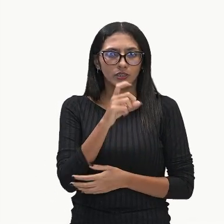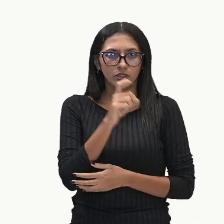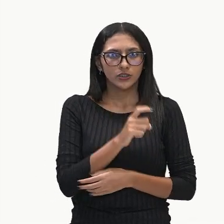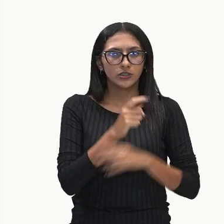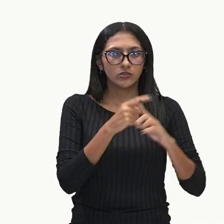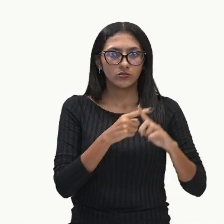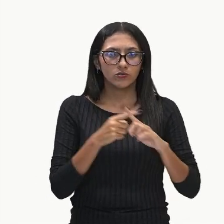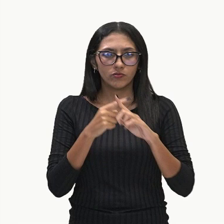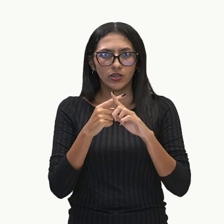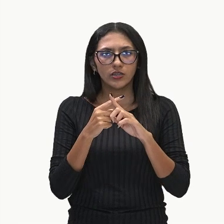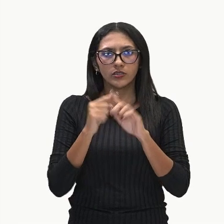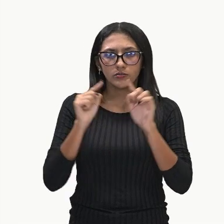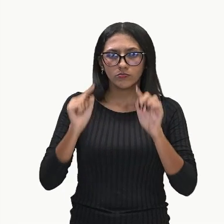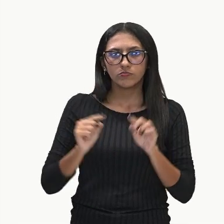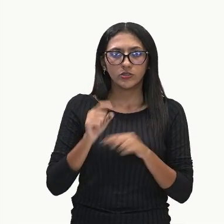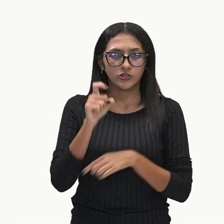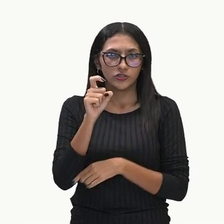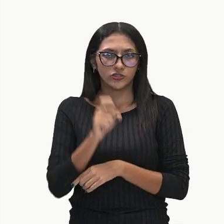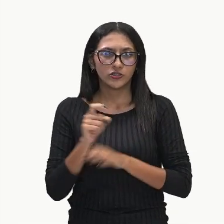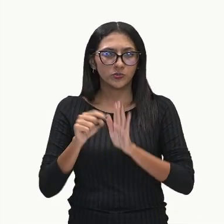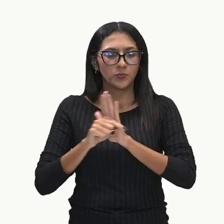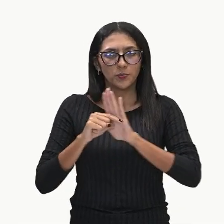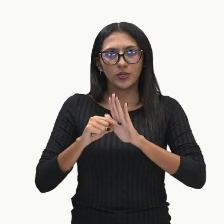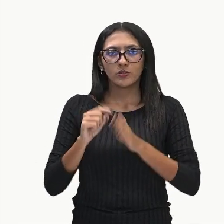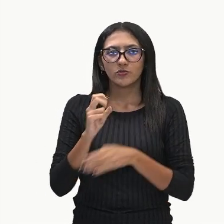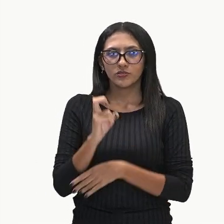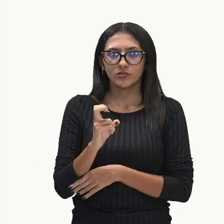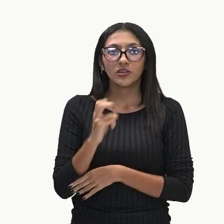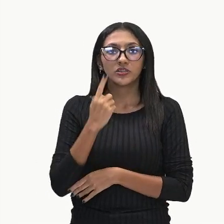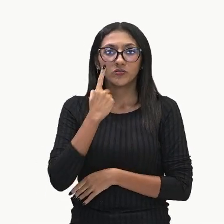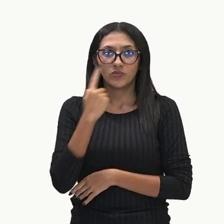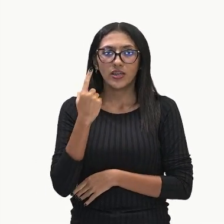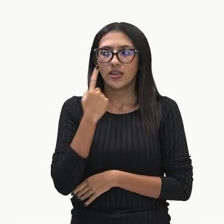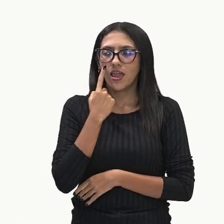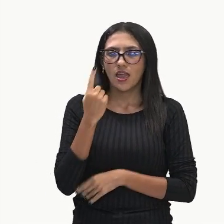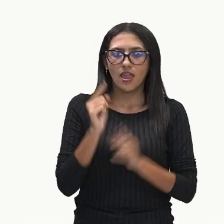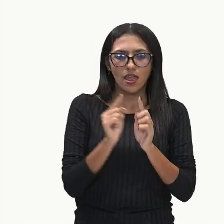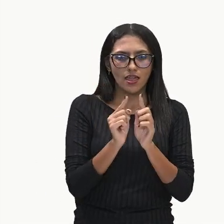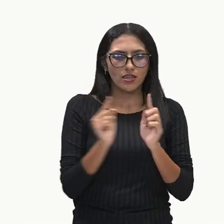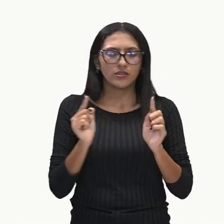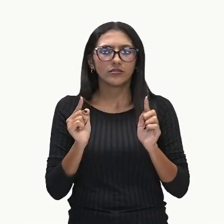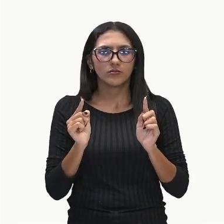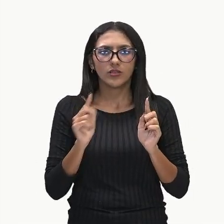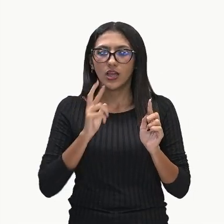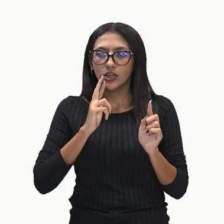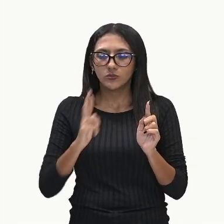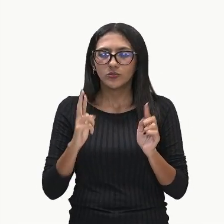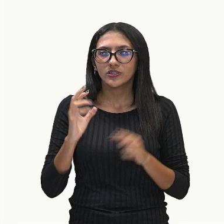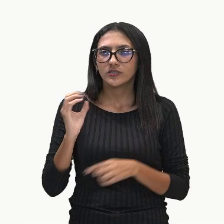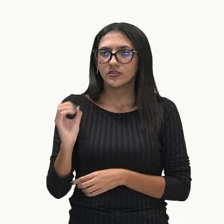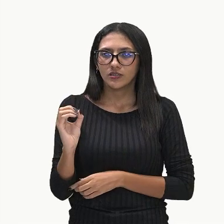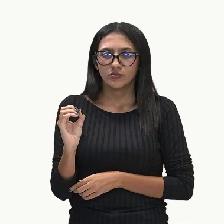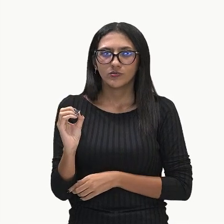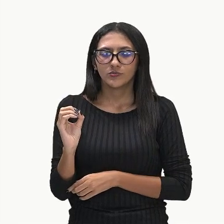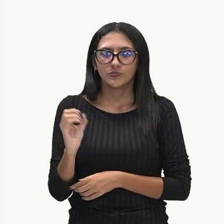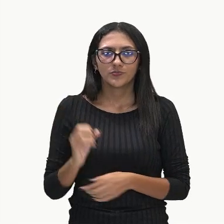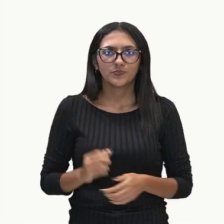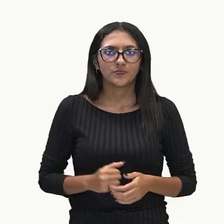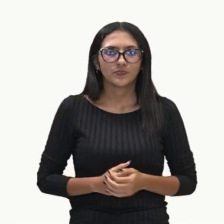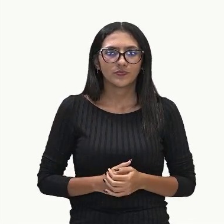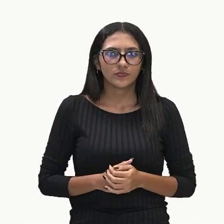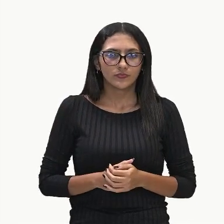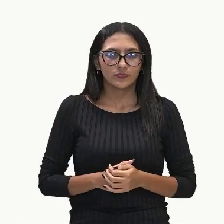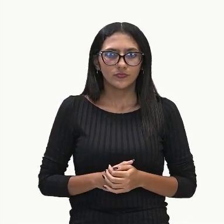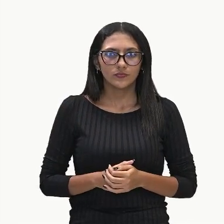multiplica x menos 5. E lá nós vimos que essa multiplicação tem que dar zero. Então, ali